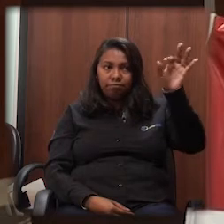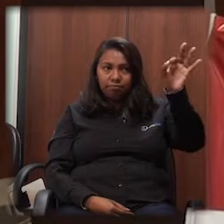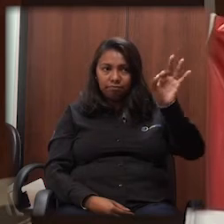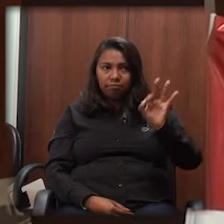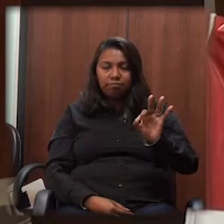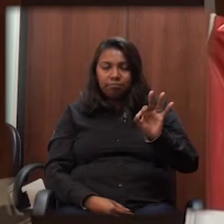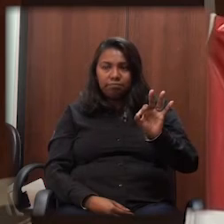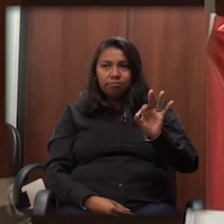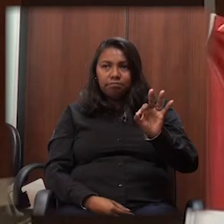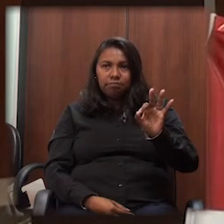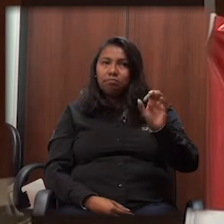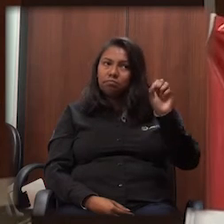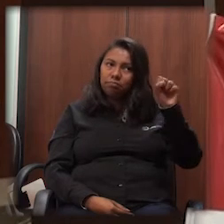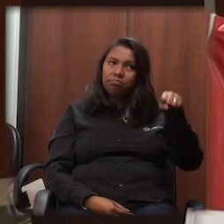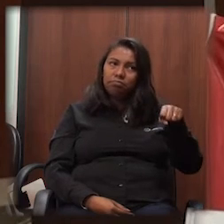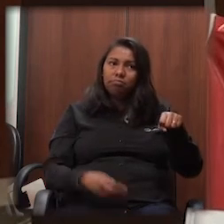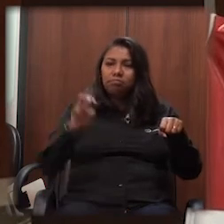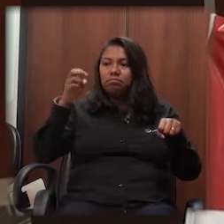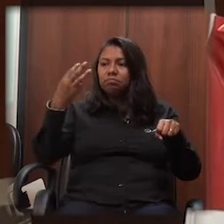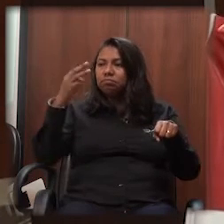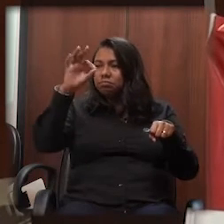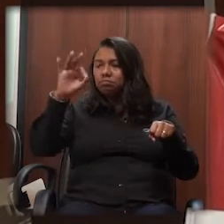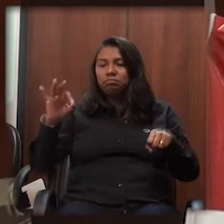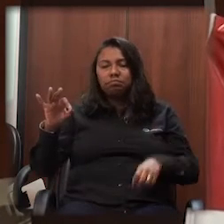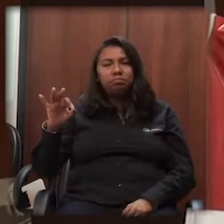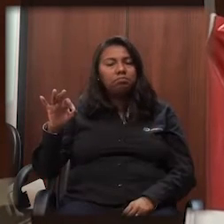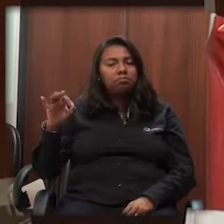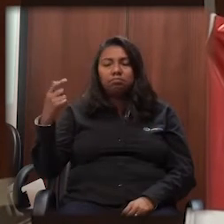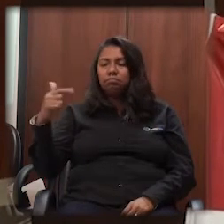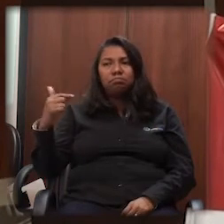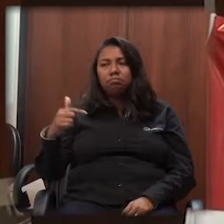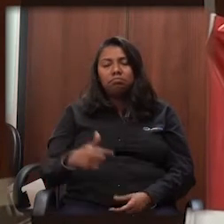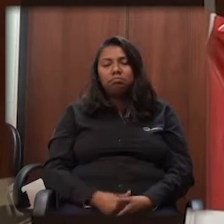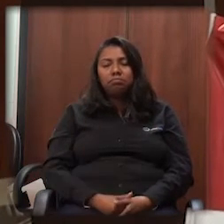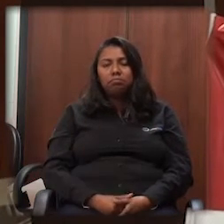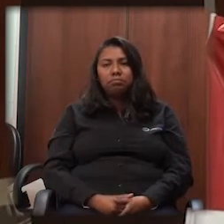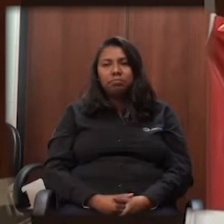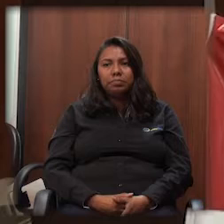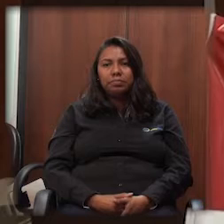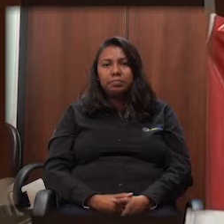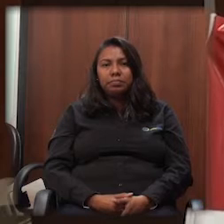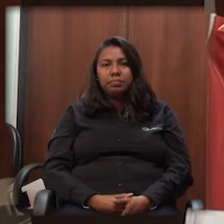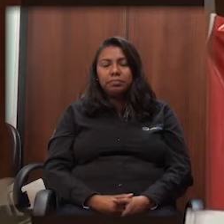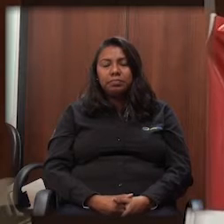47% dizem sim e 53% dizem que não possuem, né?